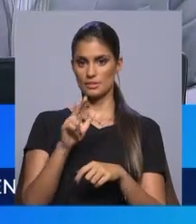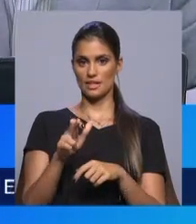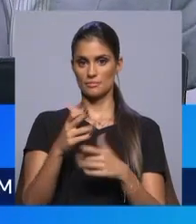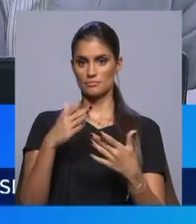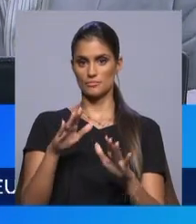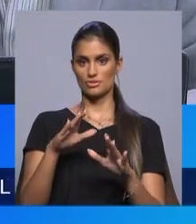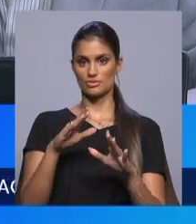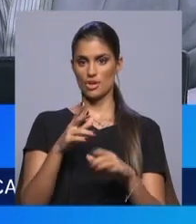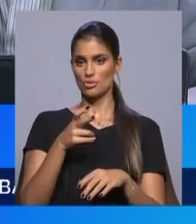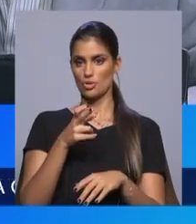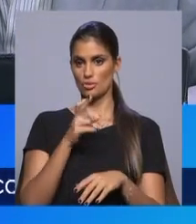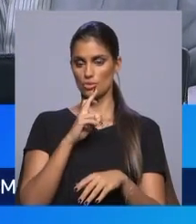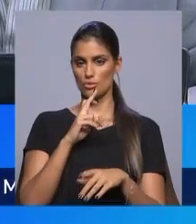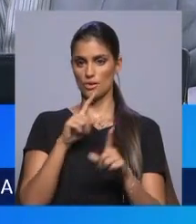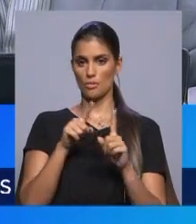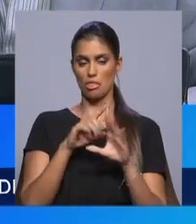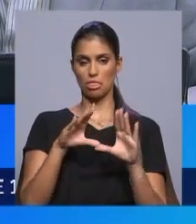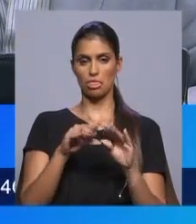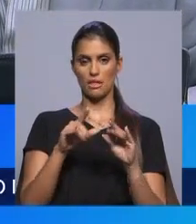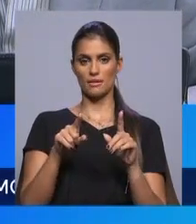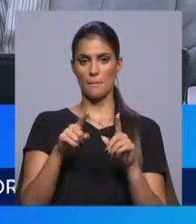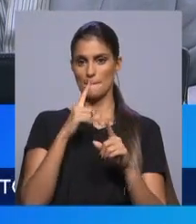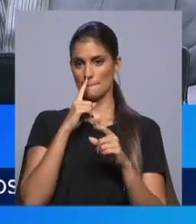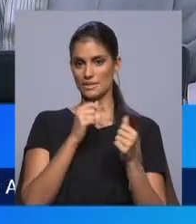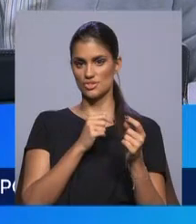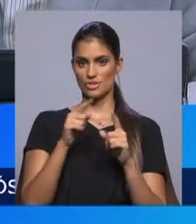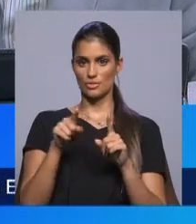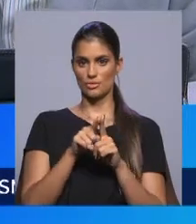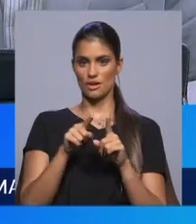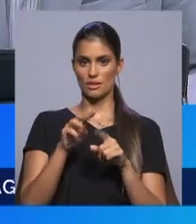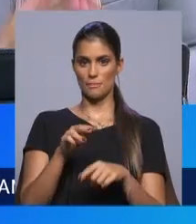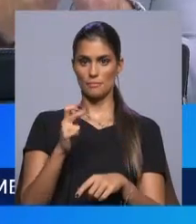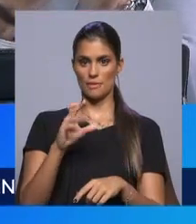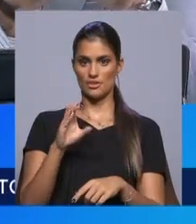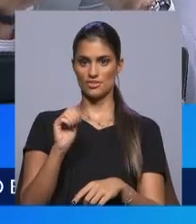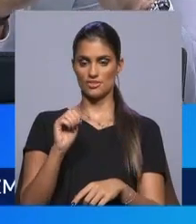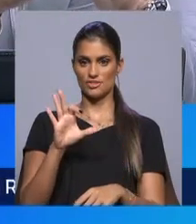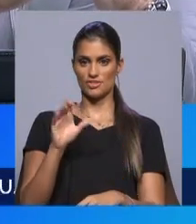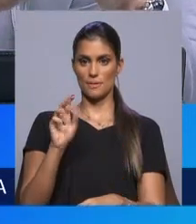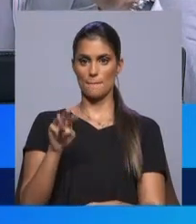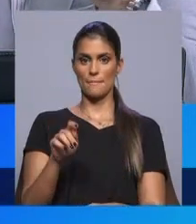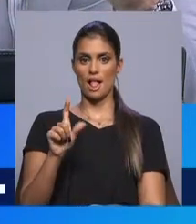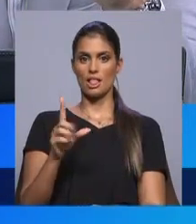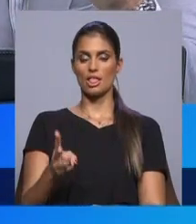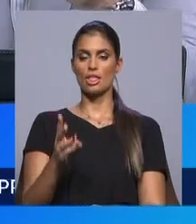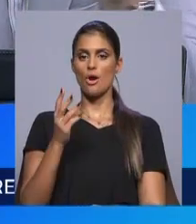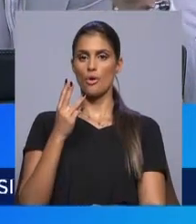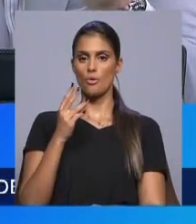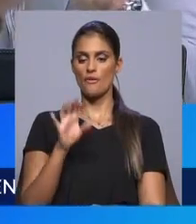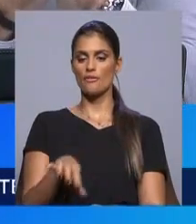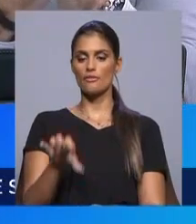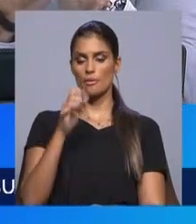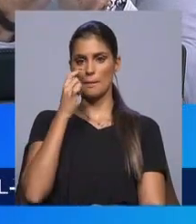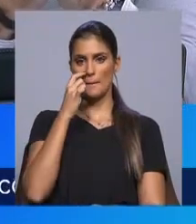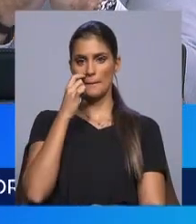do que a densidade da água. E, portanto, aquilo é parecido com um gigante marshmallow. Qual é que é o aspecto